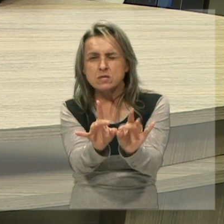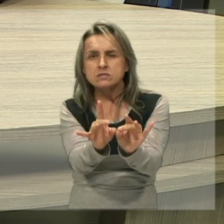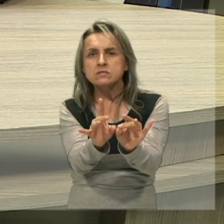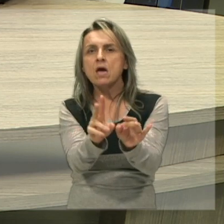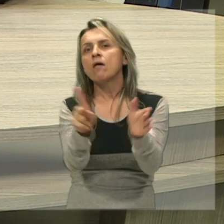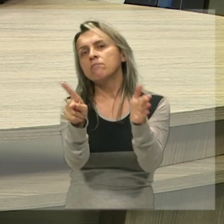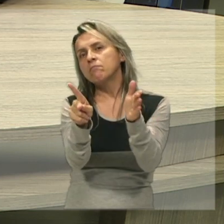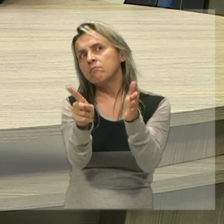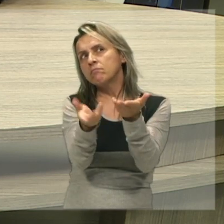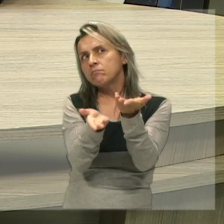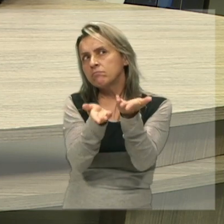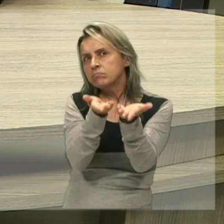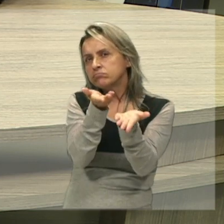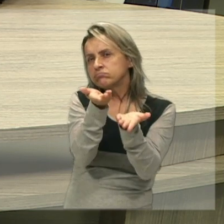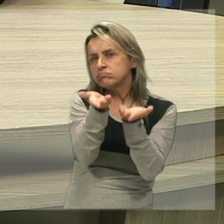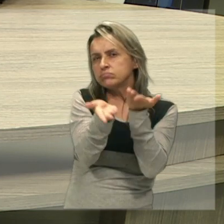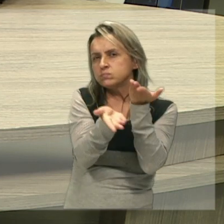para um tratamento